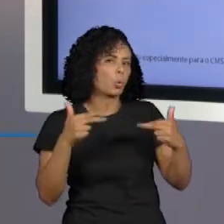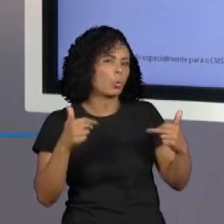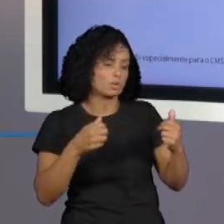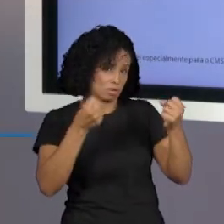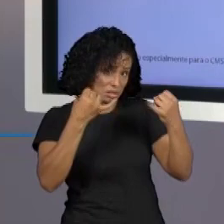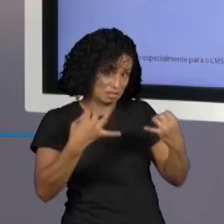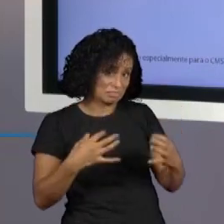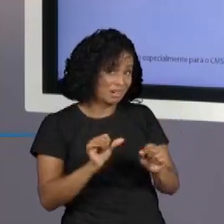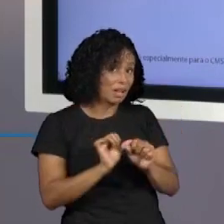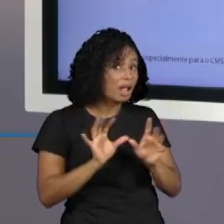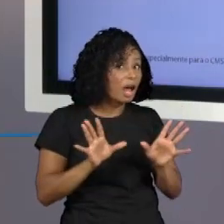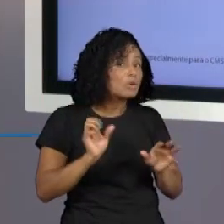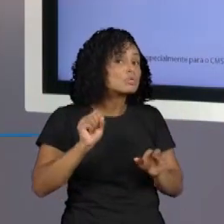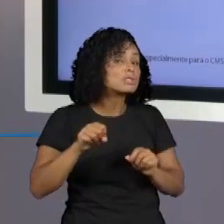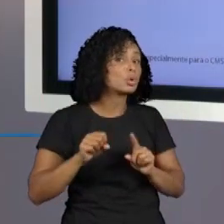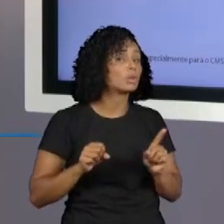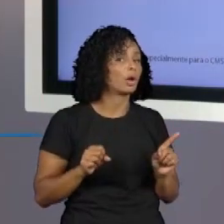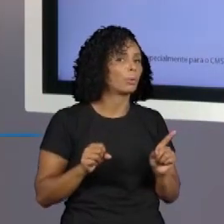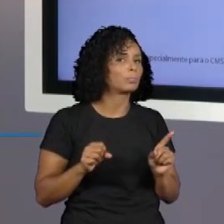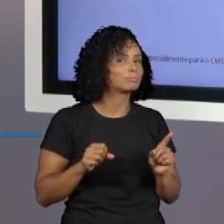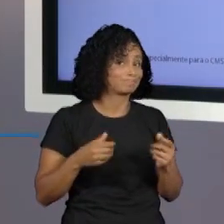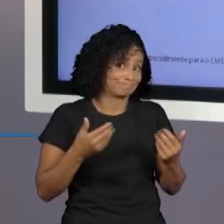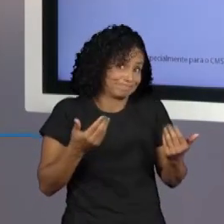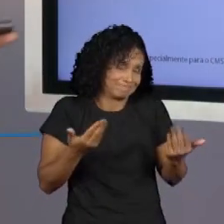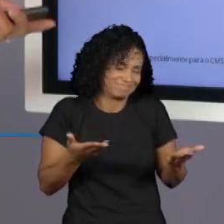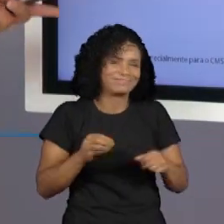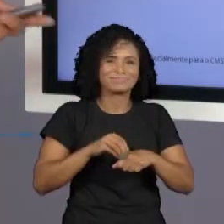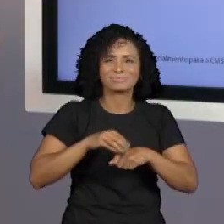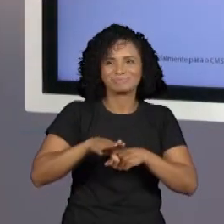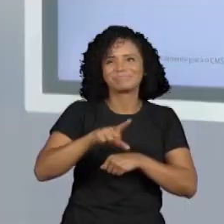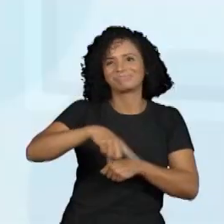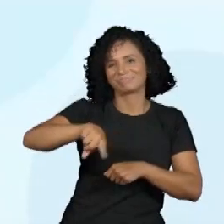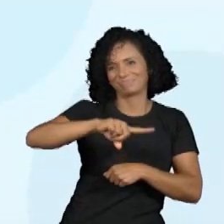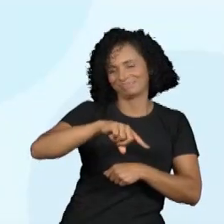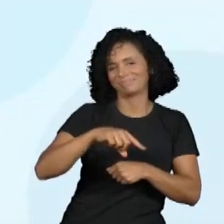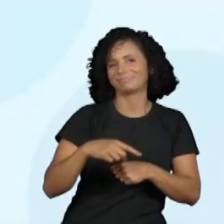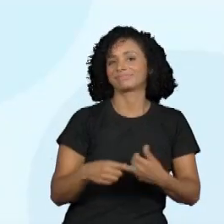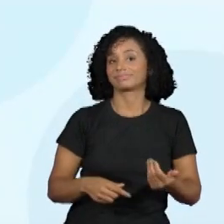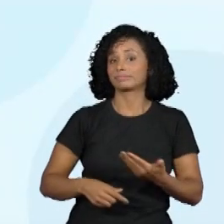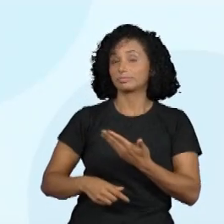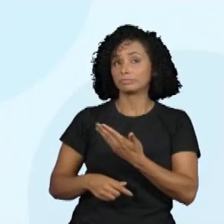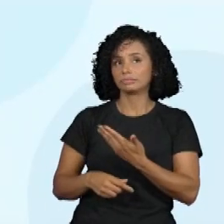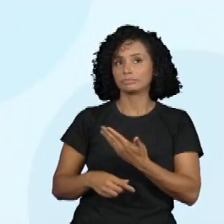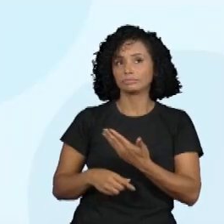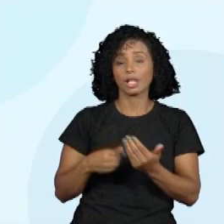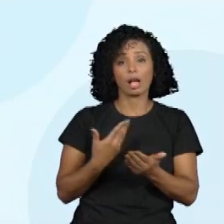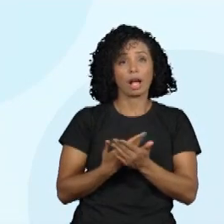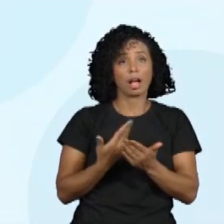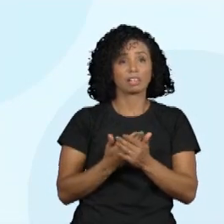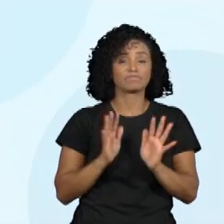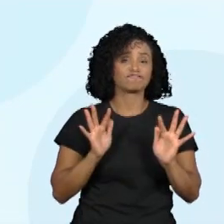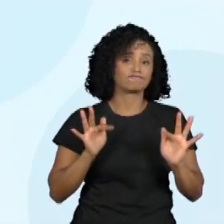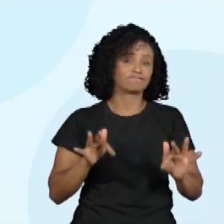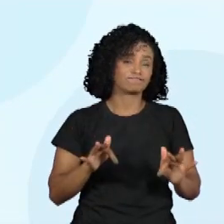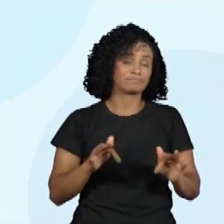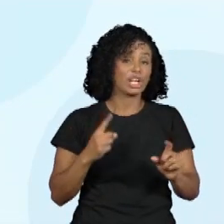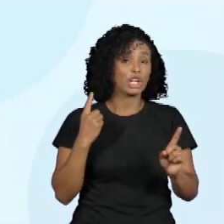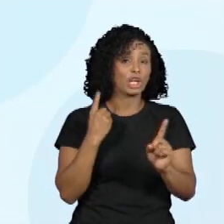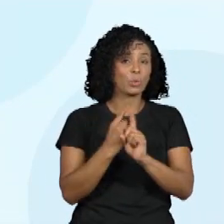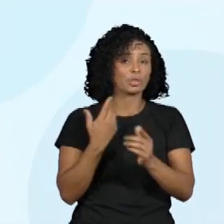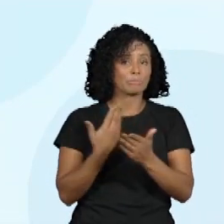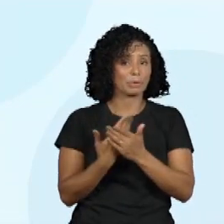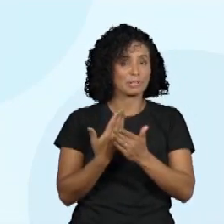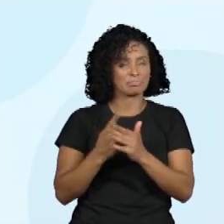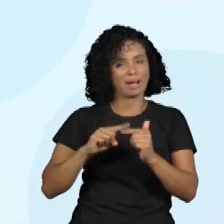a atividade que eu deixo de sugestão para você, hein? Então, aqui pra gente finalizar, até a próxima aula,